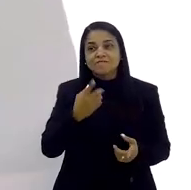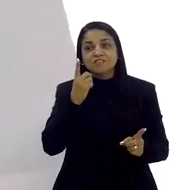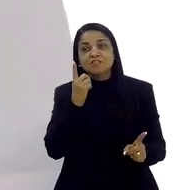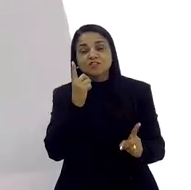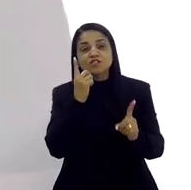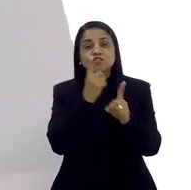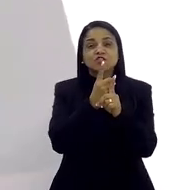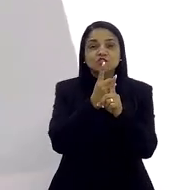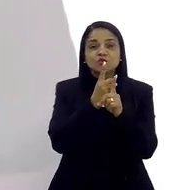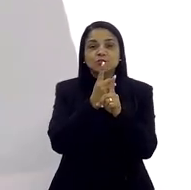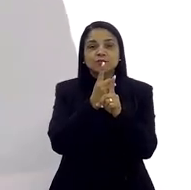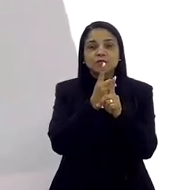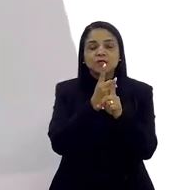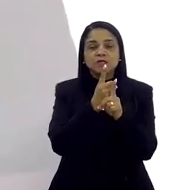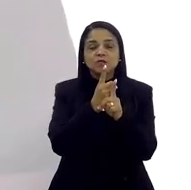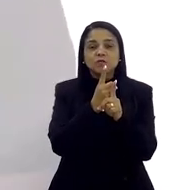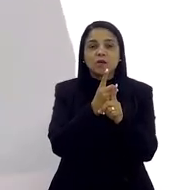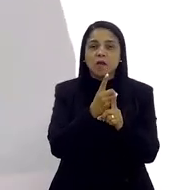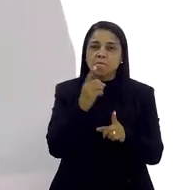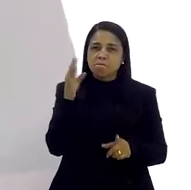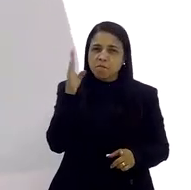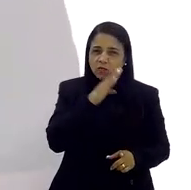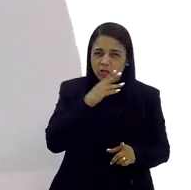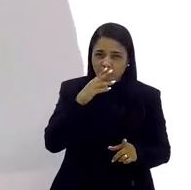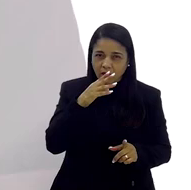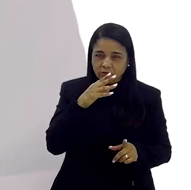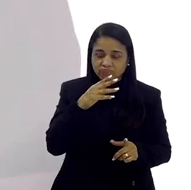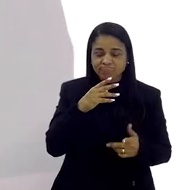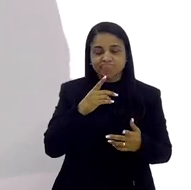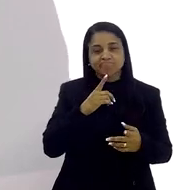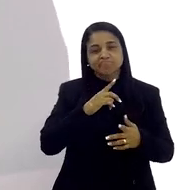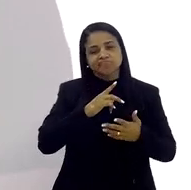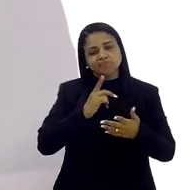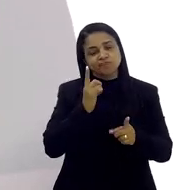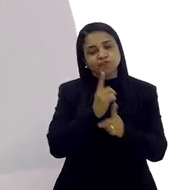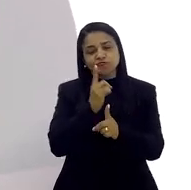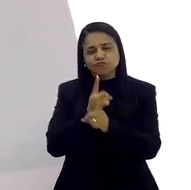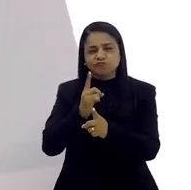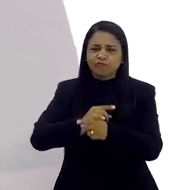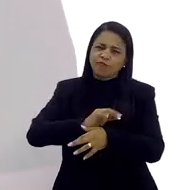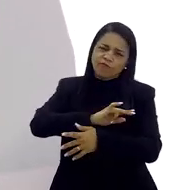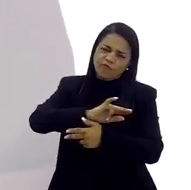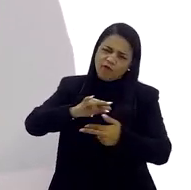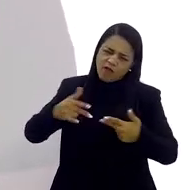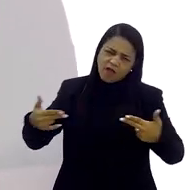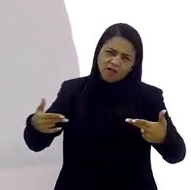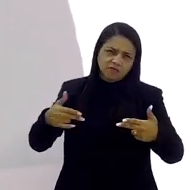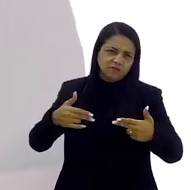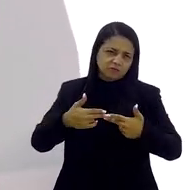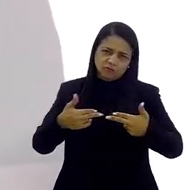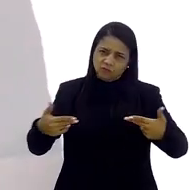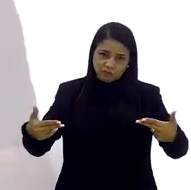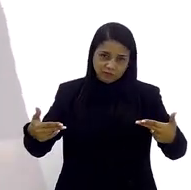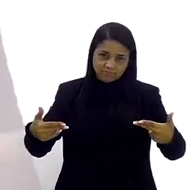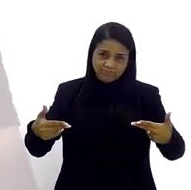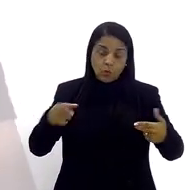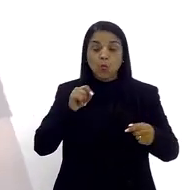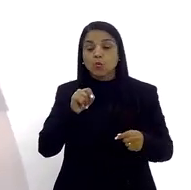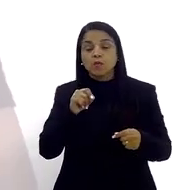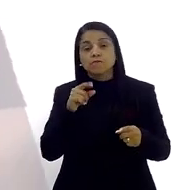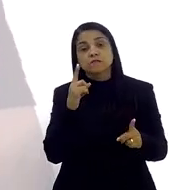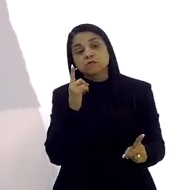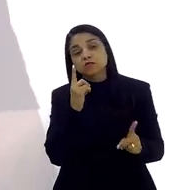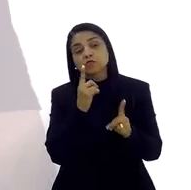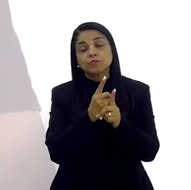e descobrir e Descobrindo a sua própria maldade vai descobrir várias coisas você vai descobrir se você precisa de